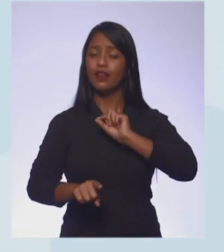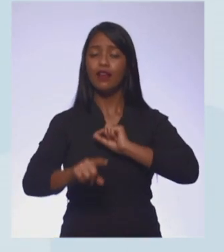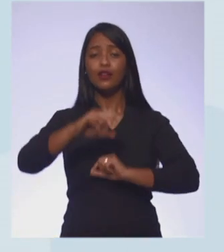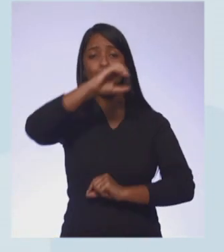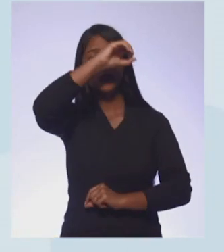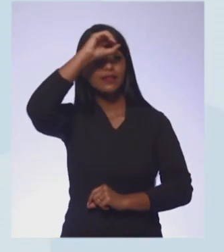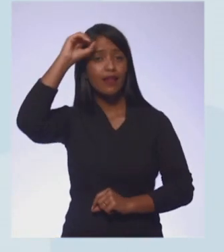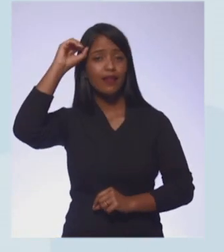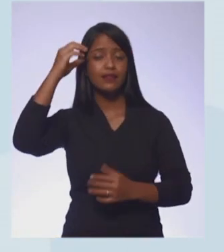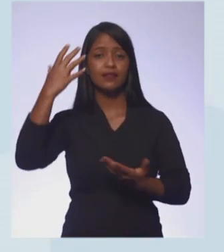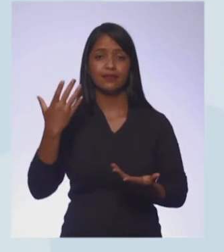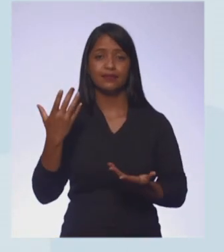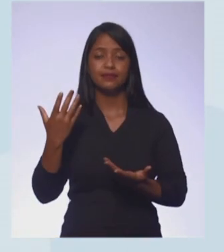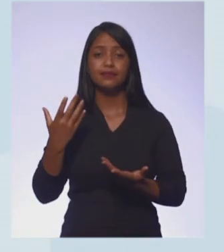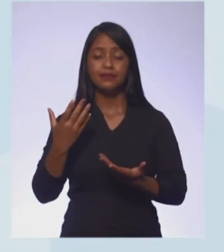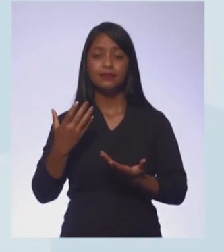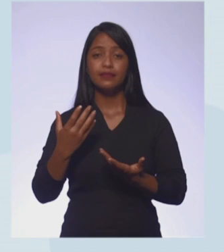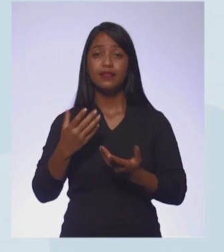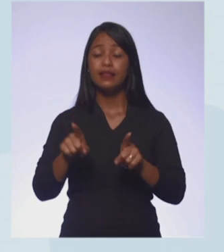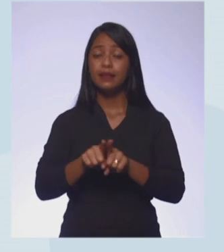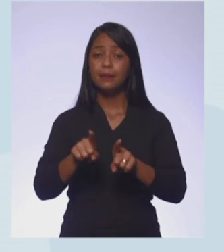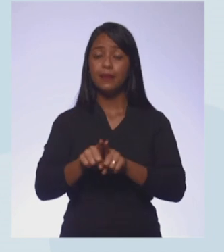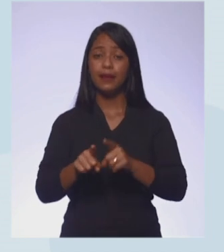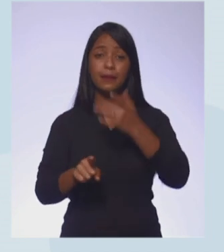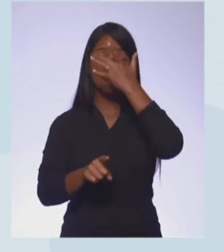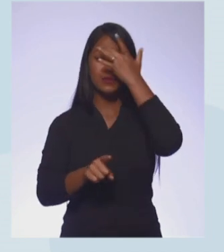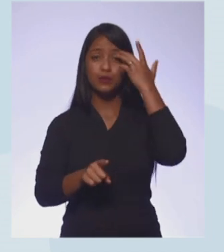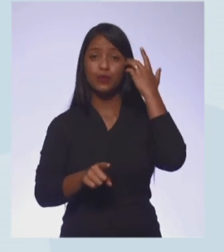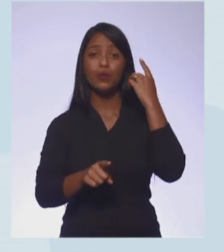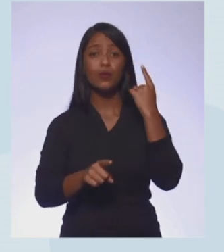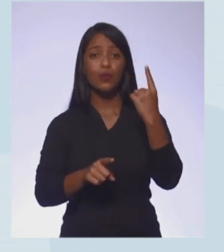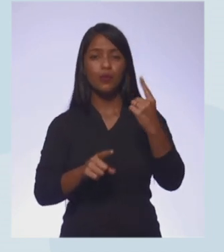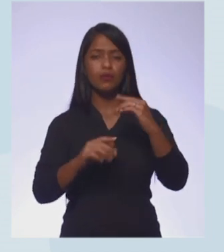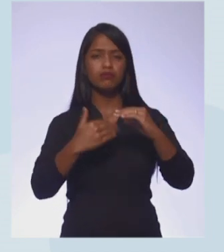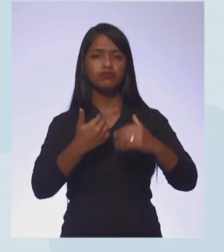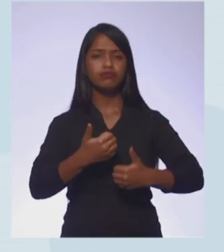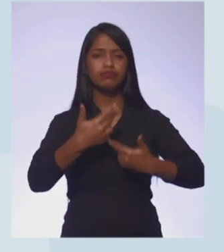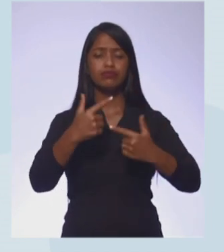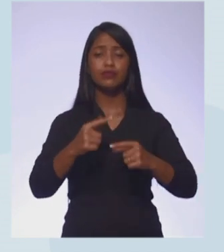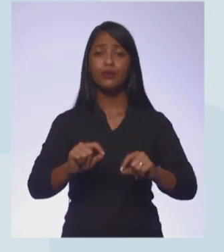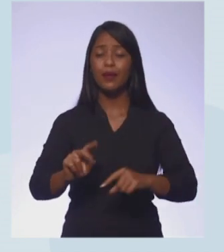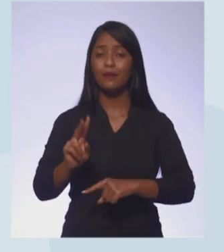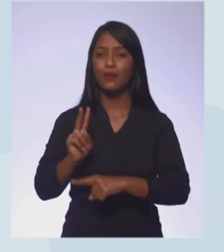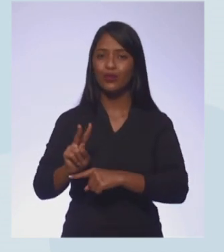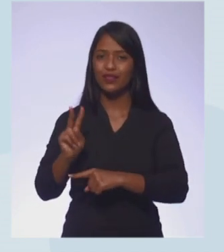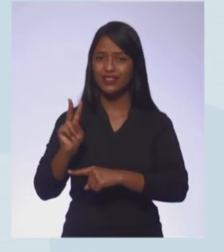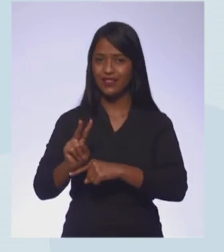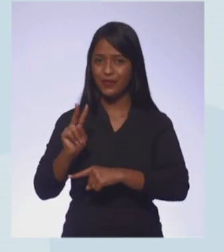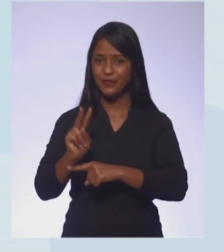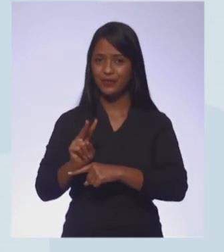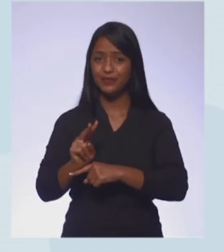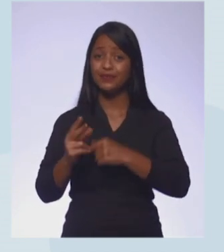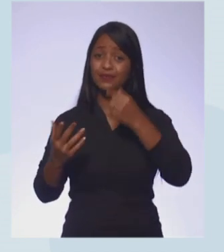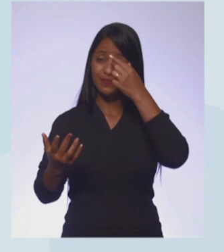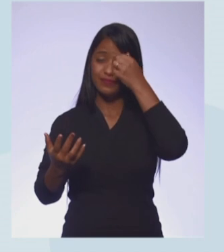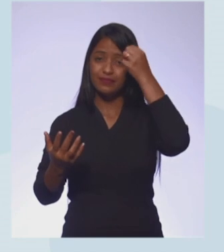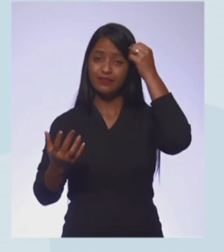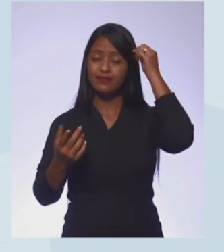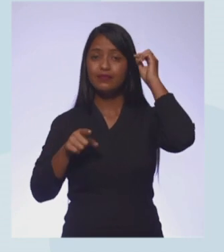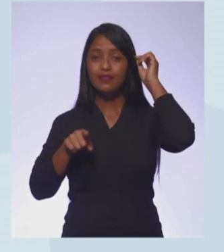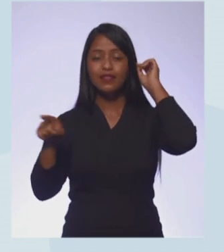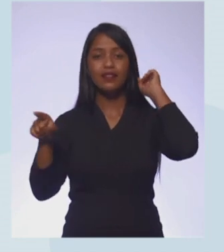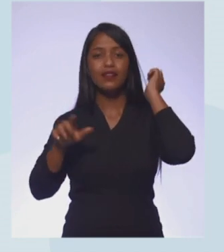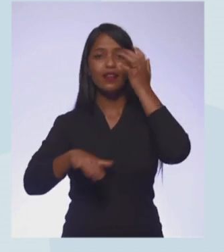da ingenuidade, e alguém colocou proteção. Achei também bem interessante, né? Talvez elas estarem tão acostumadas a